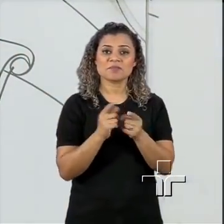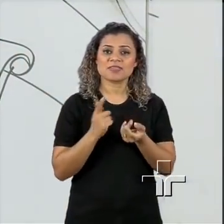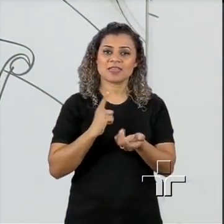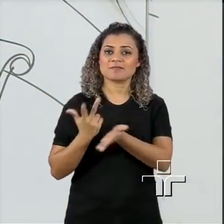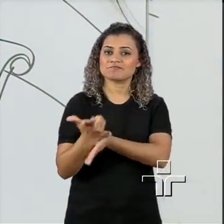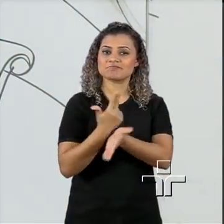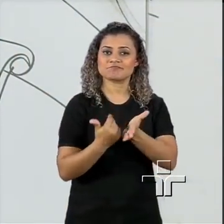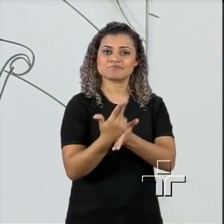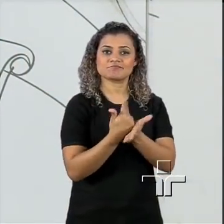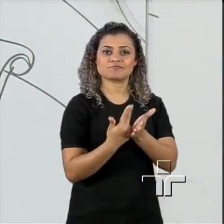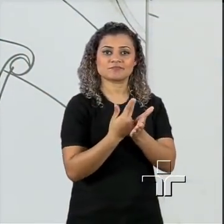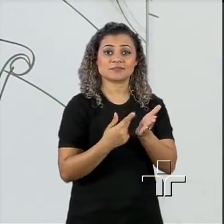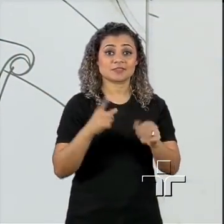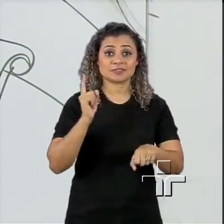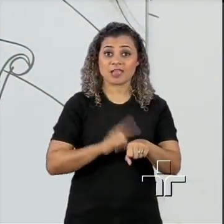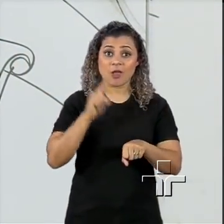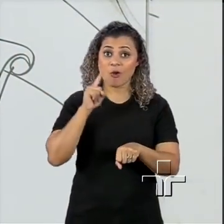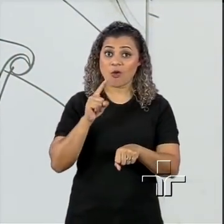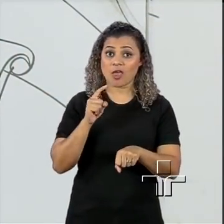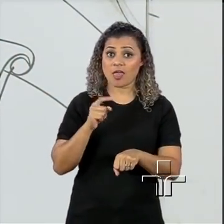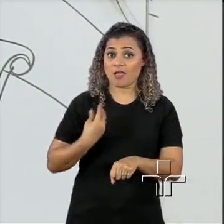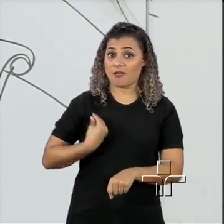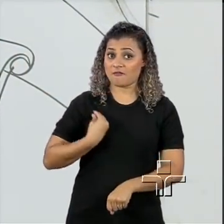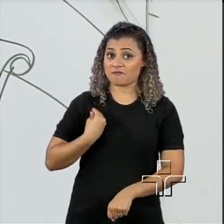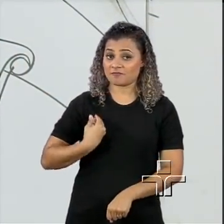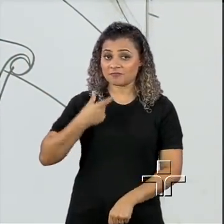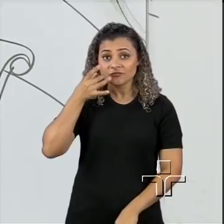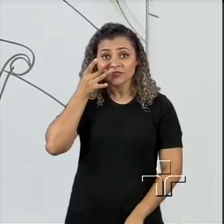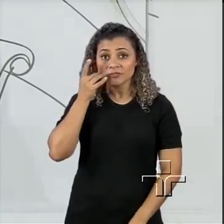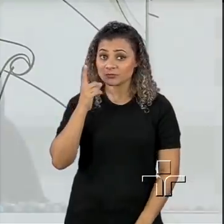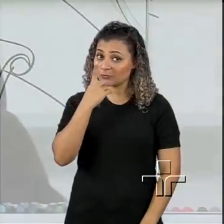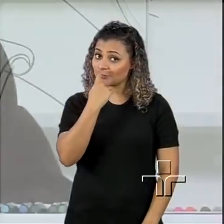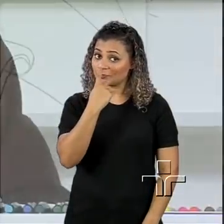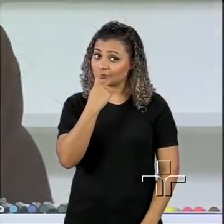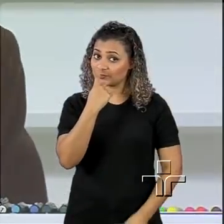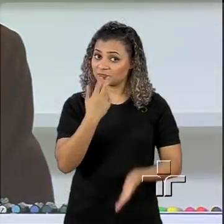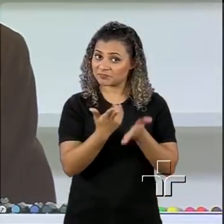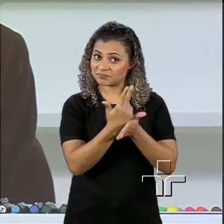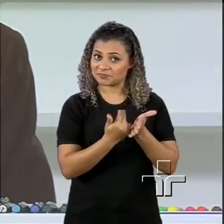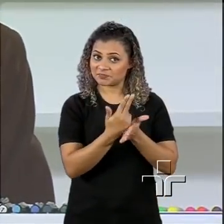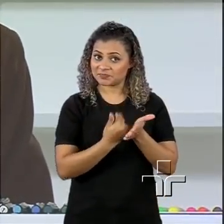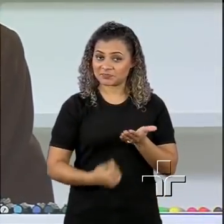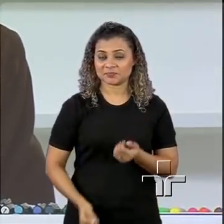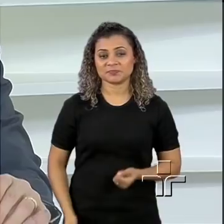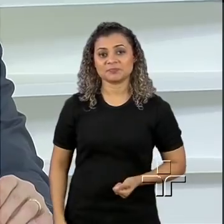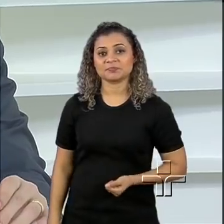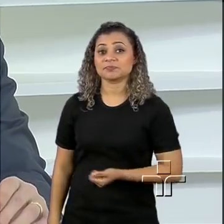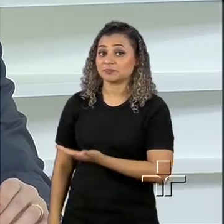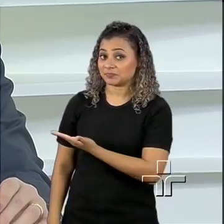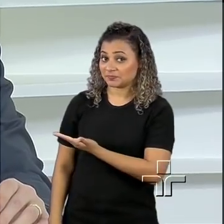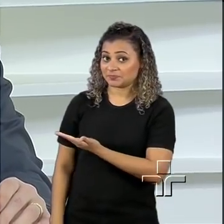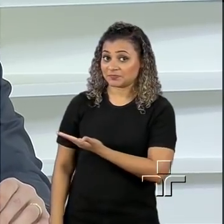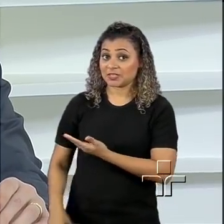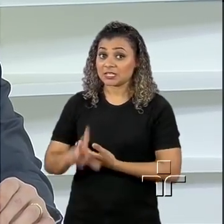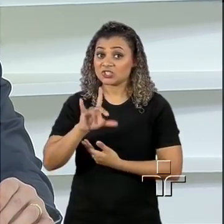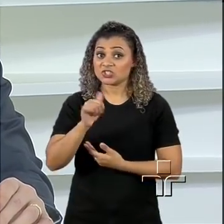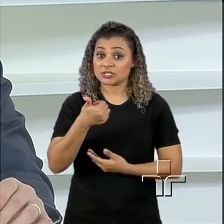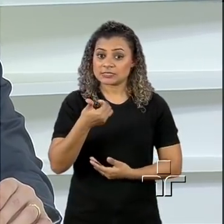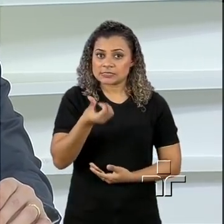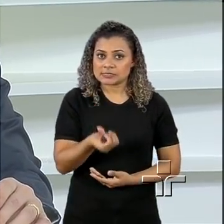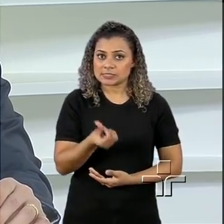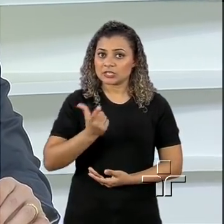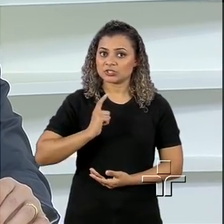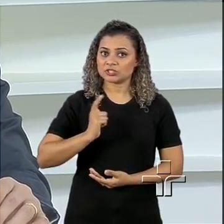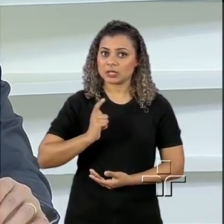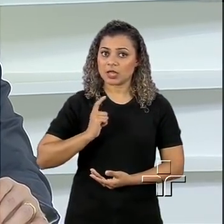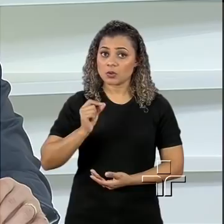e caricaturados em tempo real pelo nosso cartunista Paulo Caruso. No próximo dia 16, teremos a